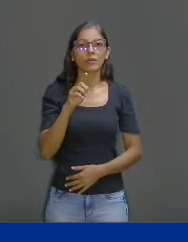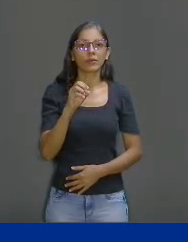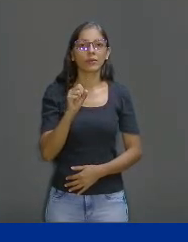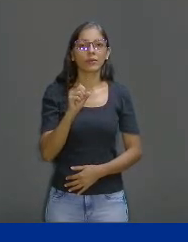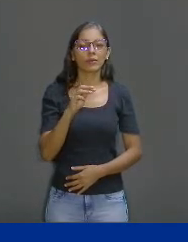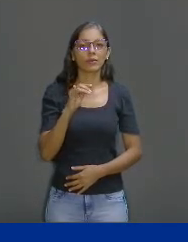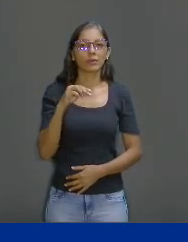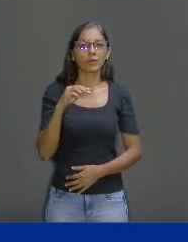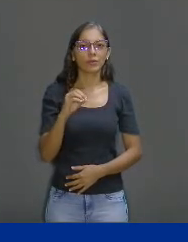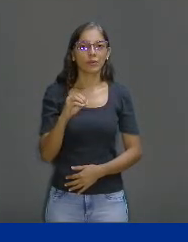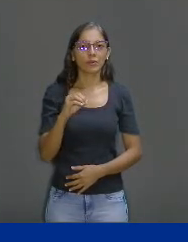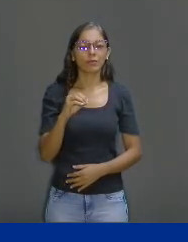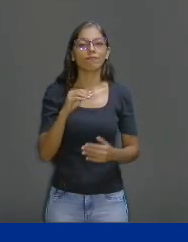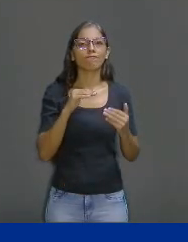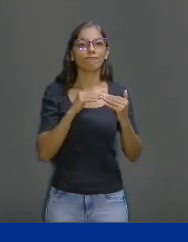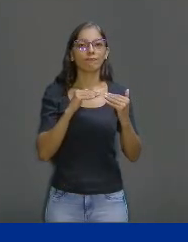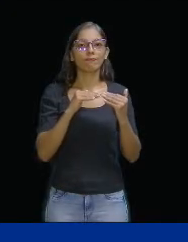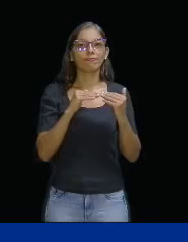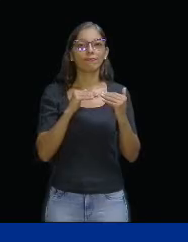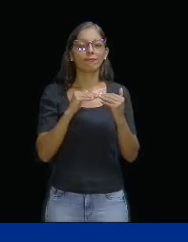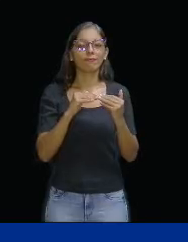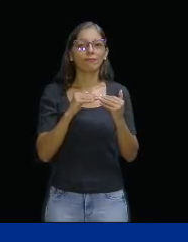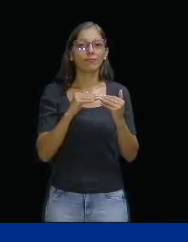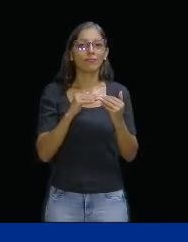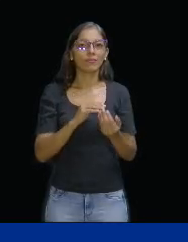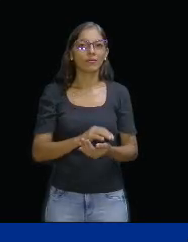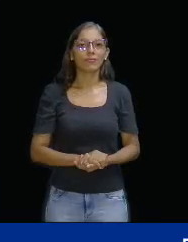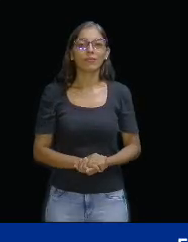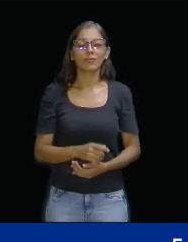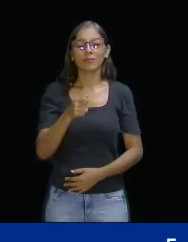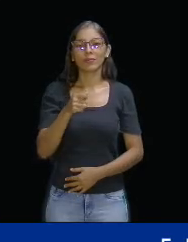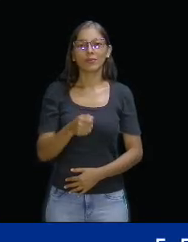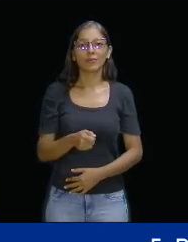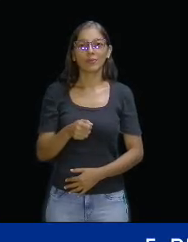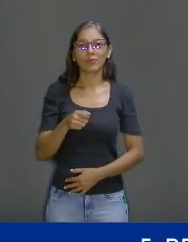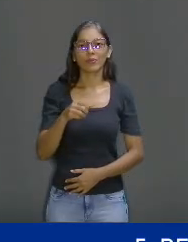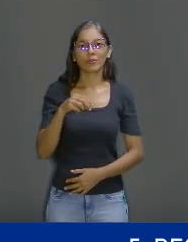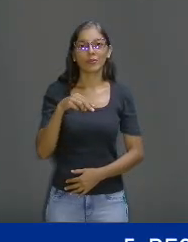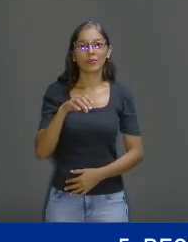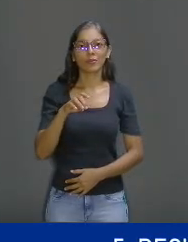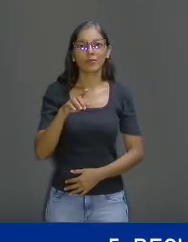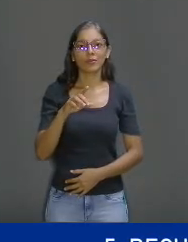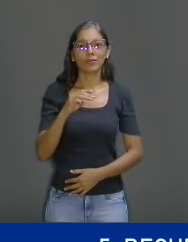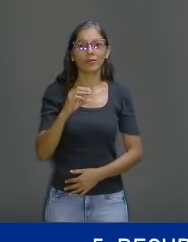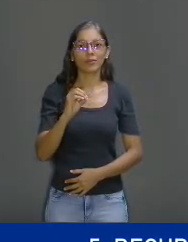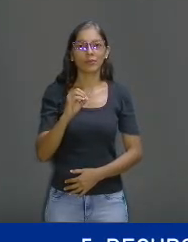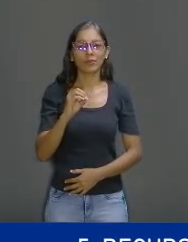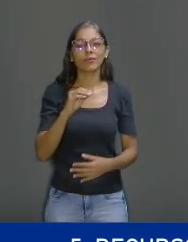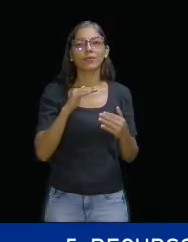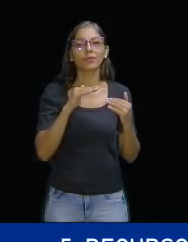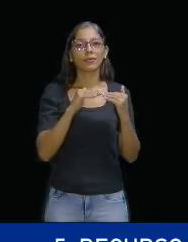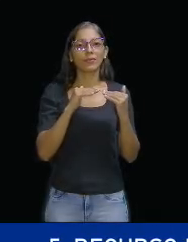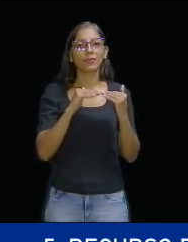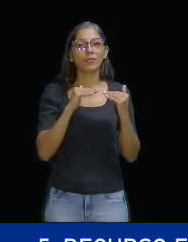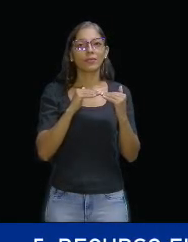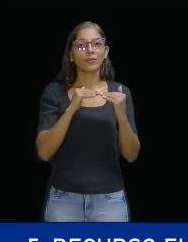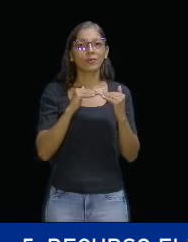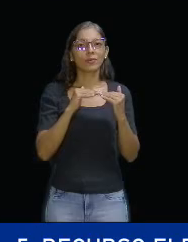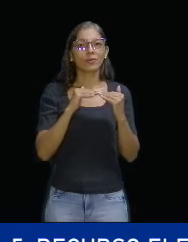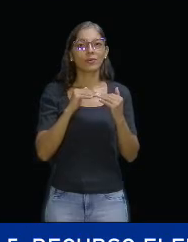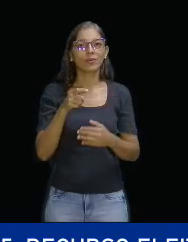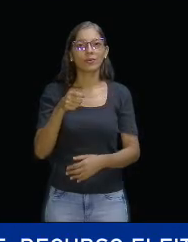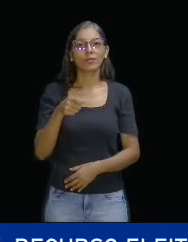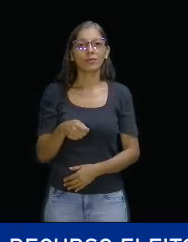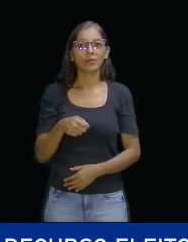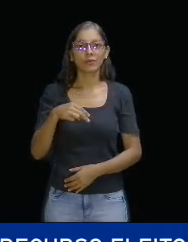Silvério. Acompanha a relatora, senhor presidente. Juiz Anselmo Gonçalves. Também acompanha a relatora.